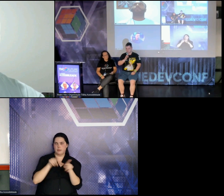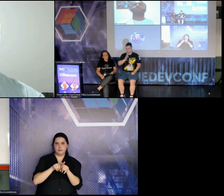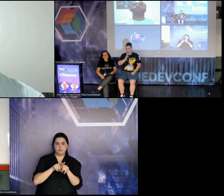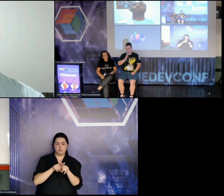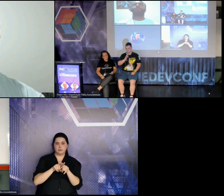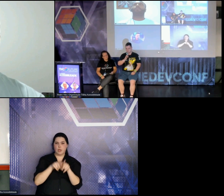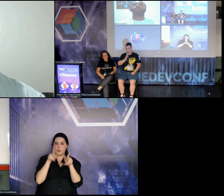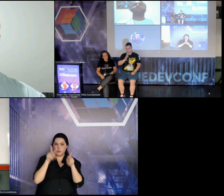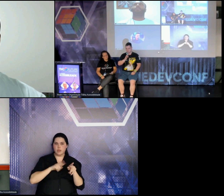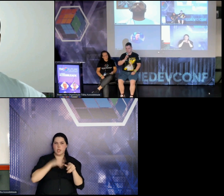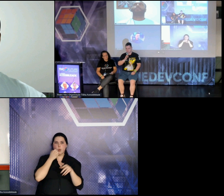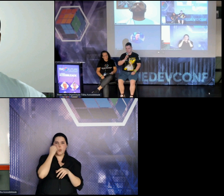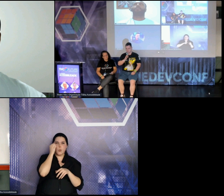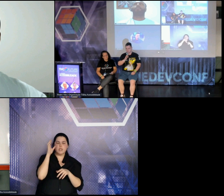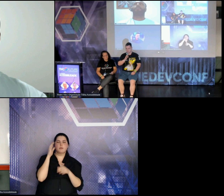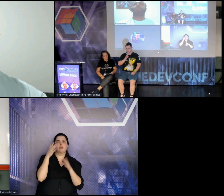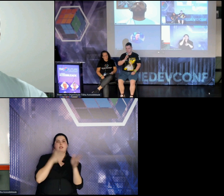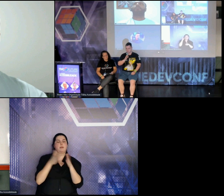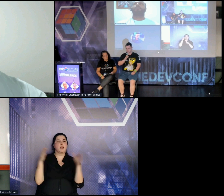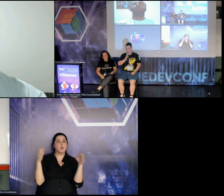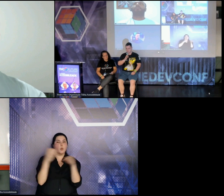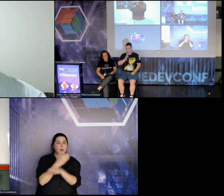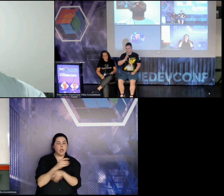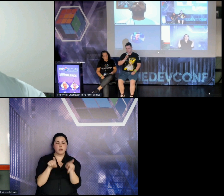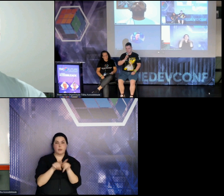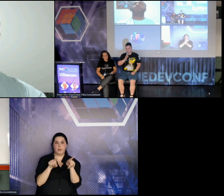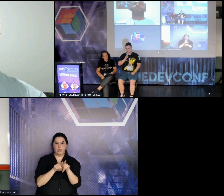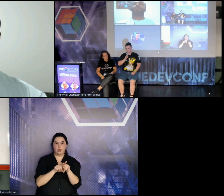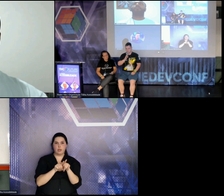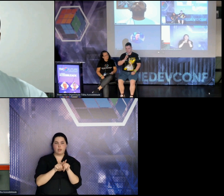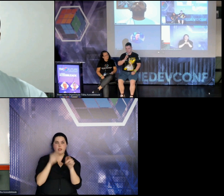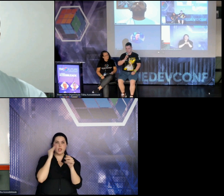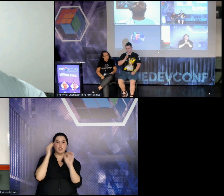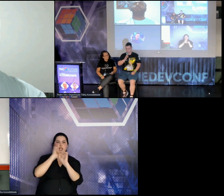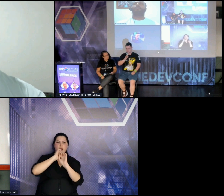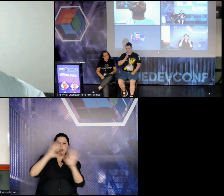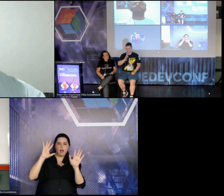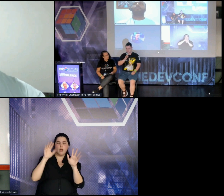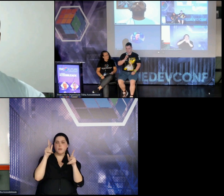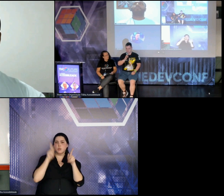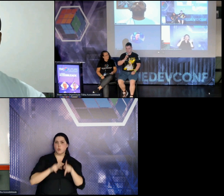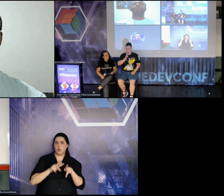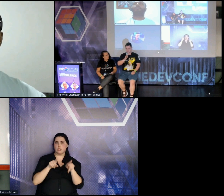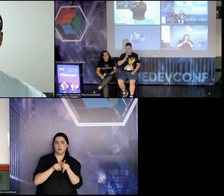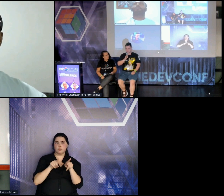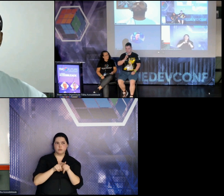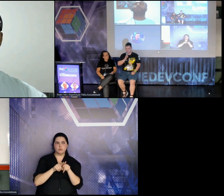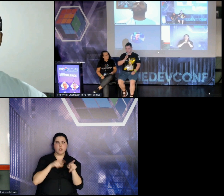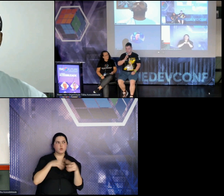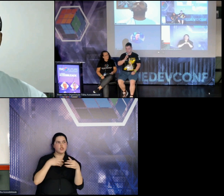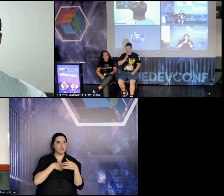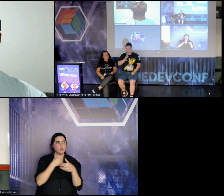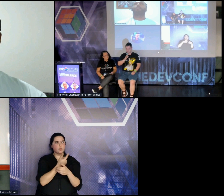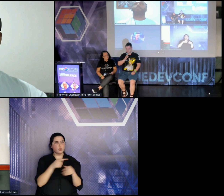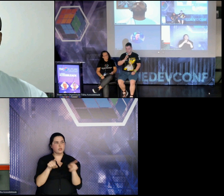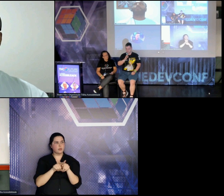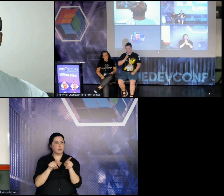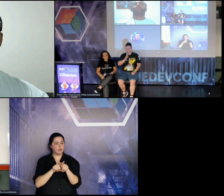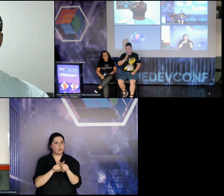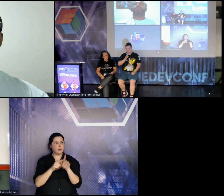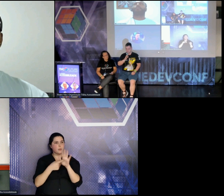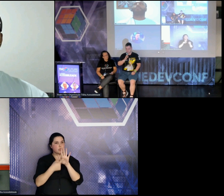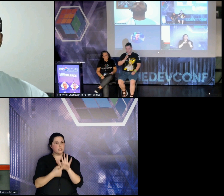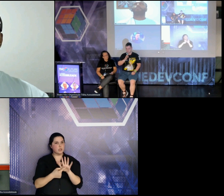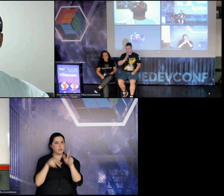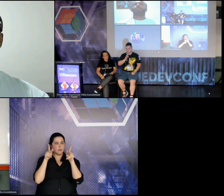ter o conhecimento de acessibilidade ali e vem para as pessoas, então a gente está de uma forma ou de outra trazendo